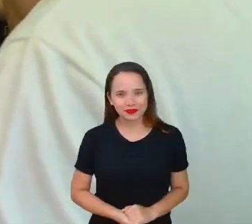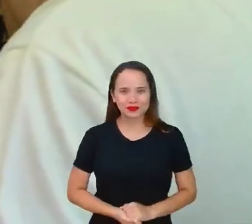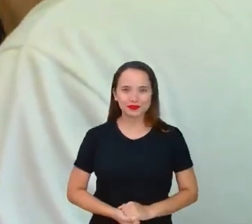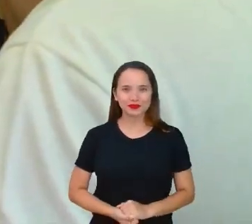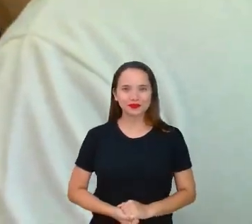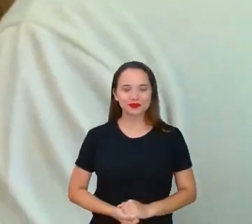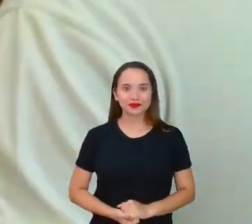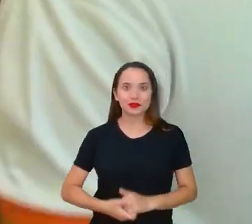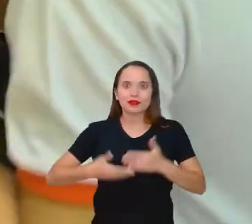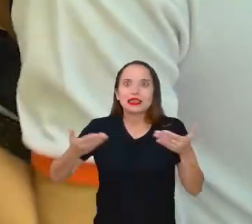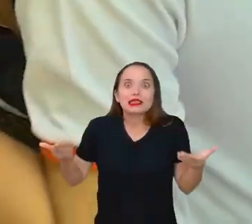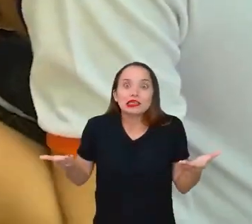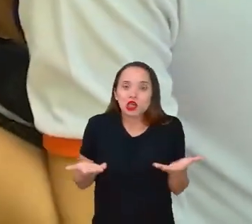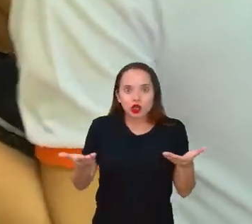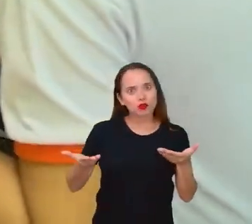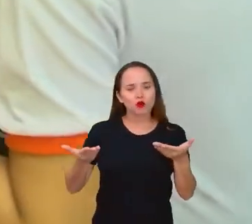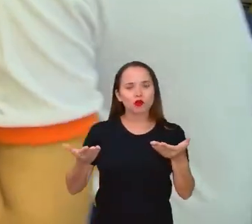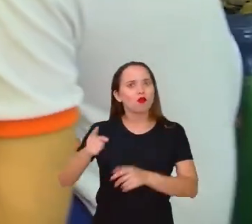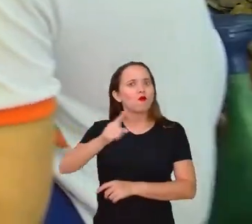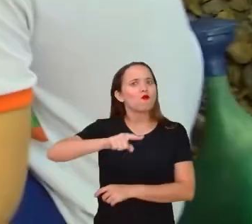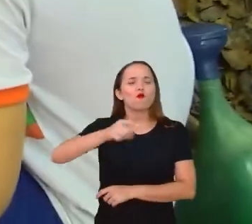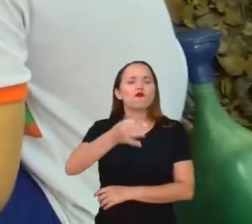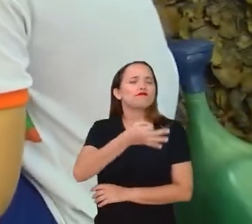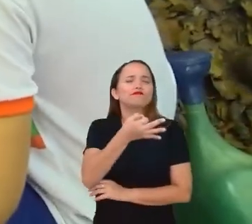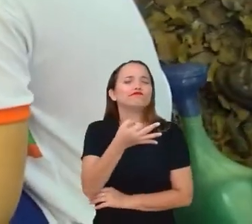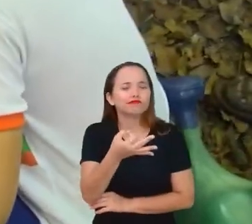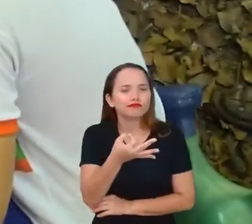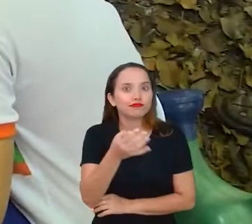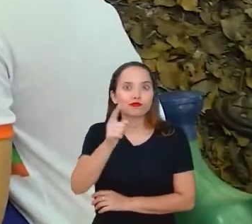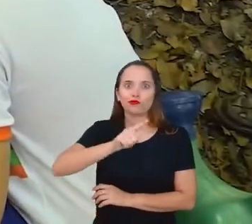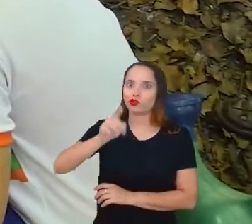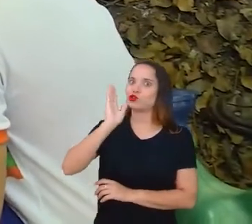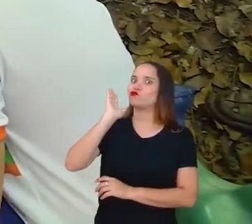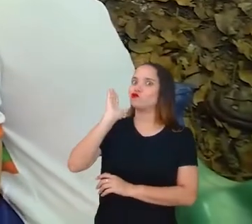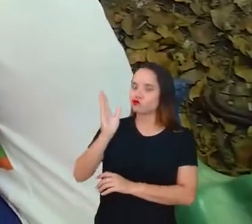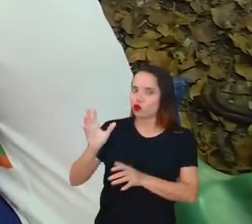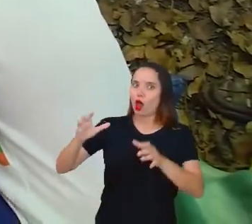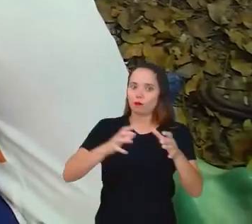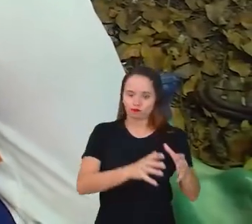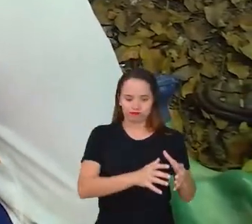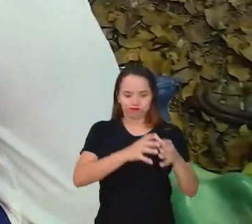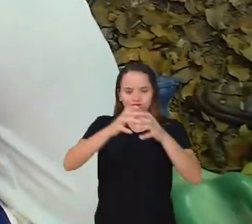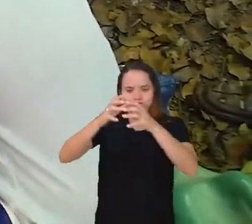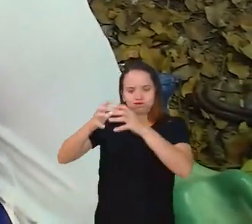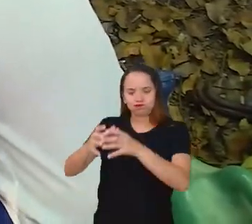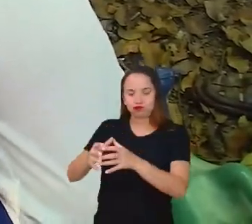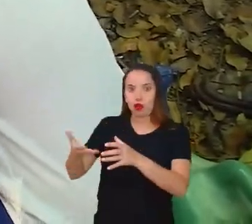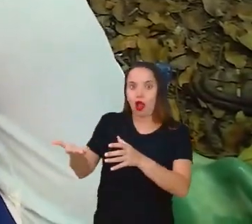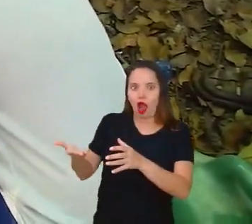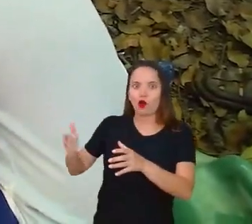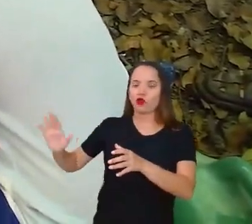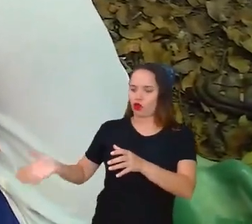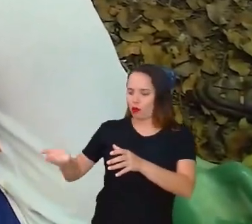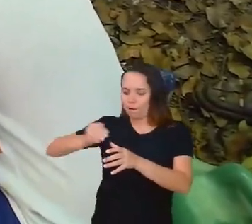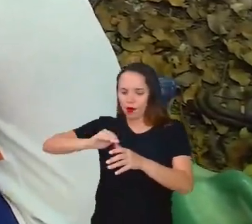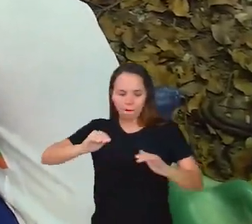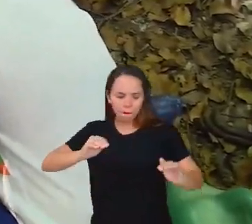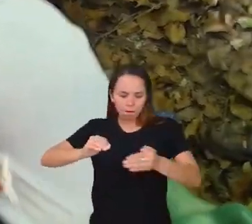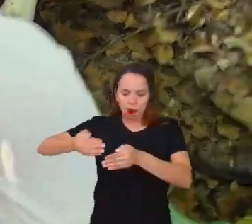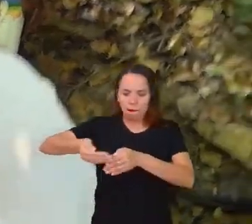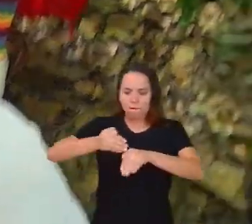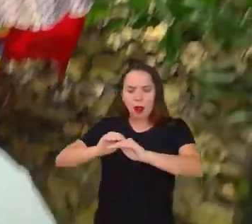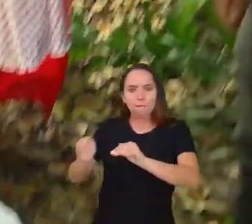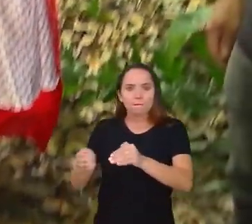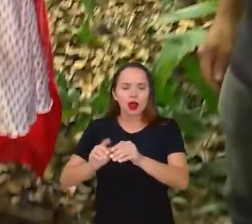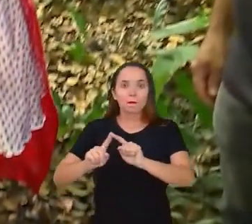E agora, o que vocês acham? Vocês já colocaram a muda estão colocando substrato, mas